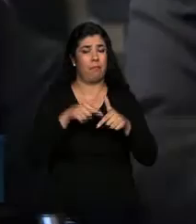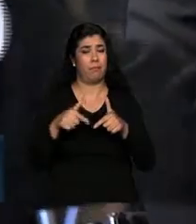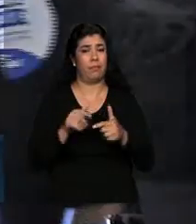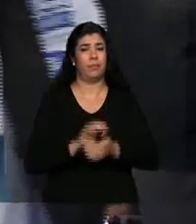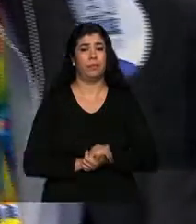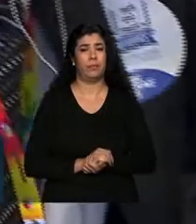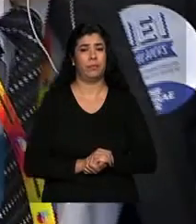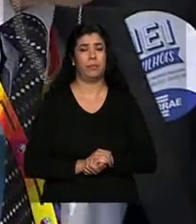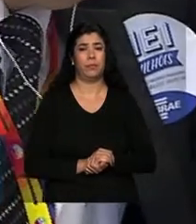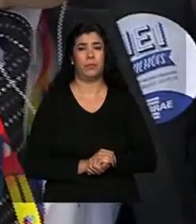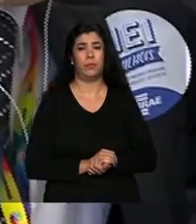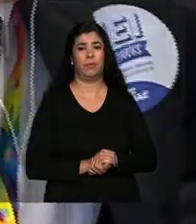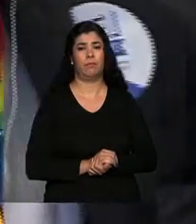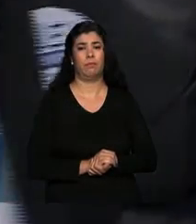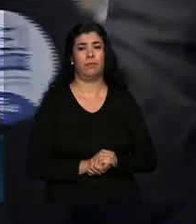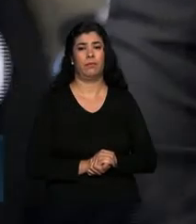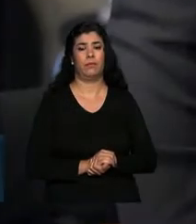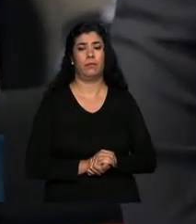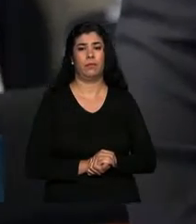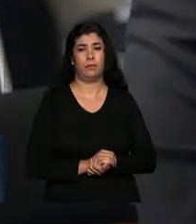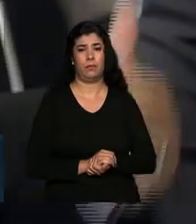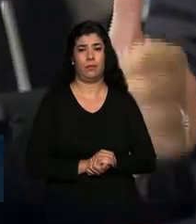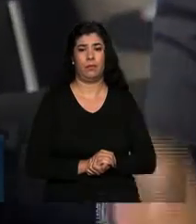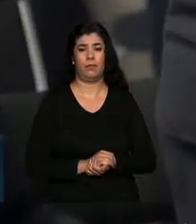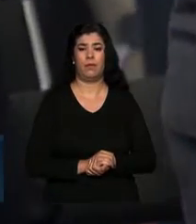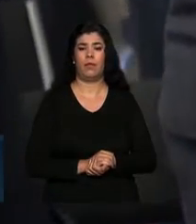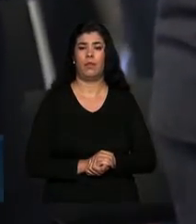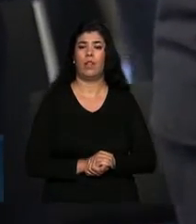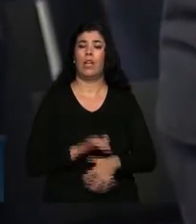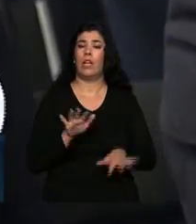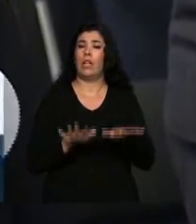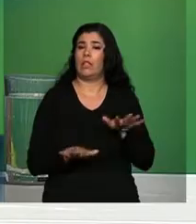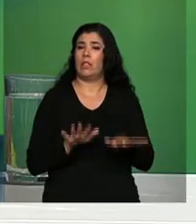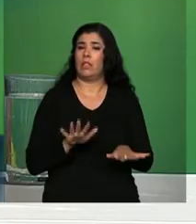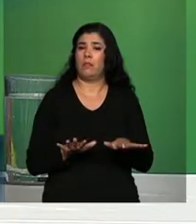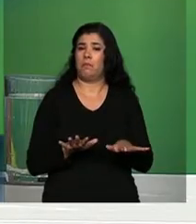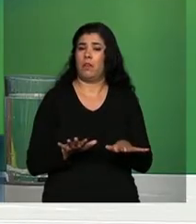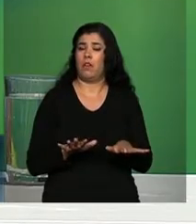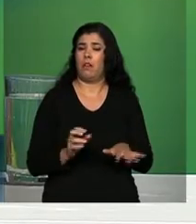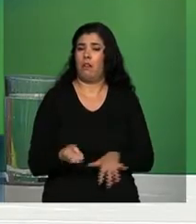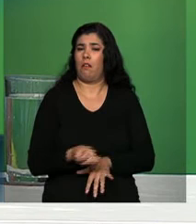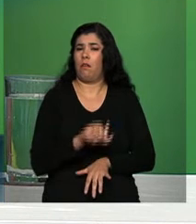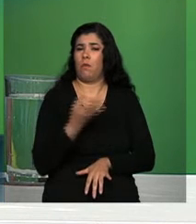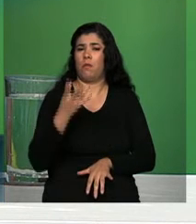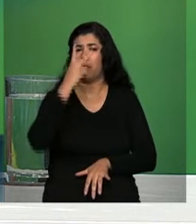Olha, aí depende do volume de faturamento. Por quê?